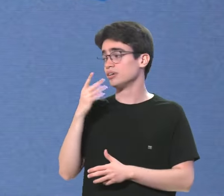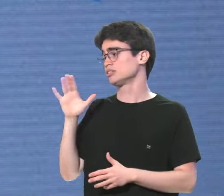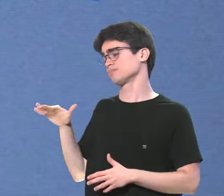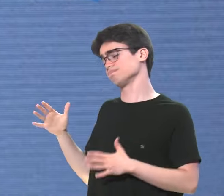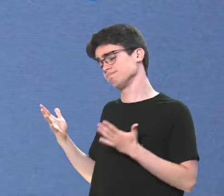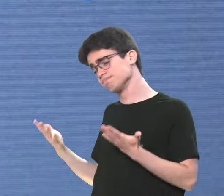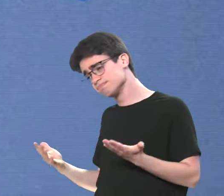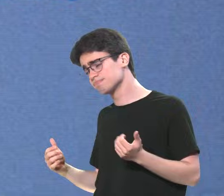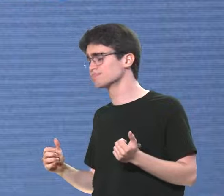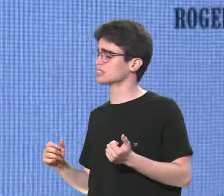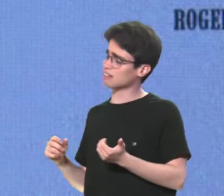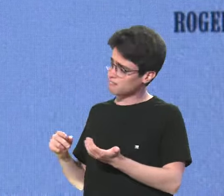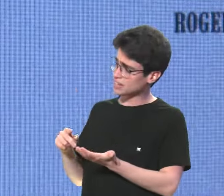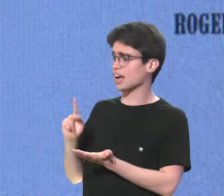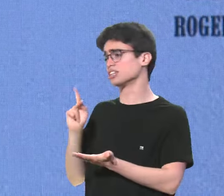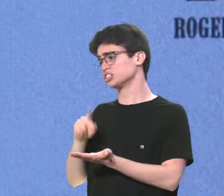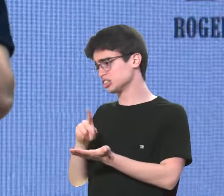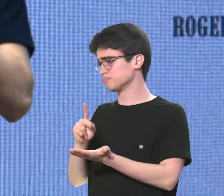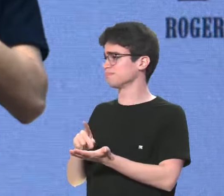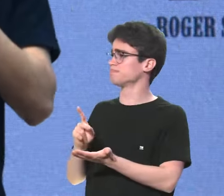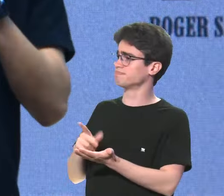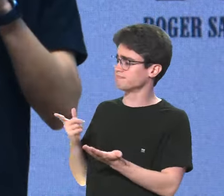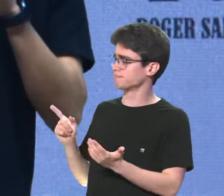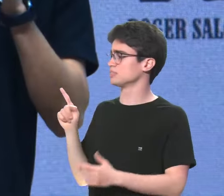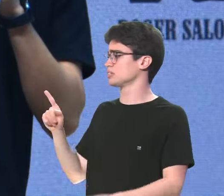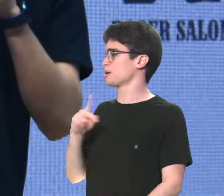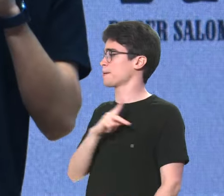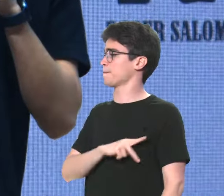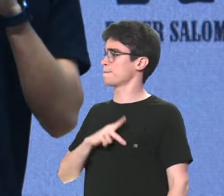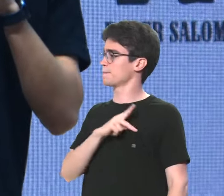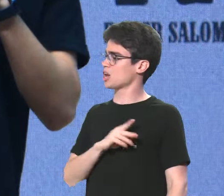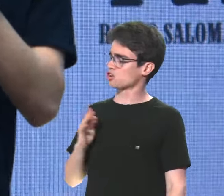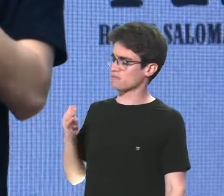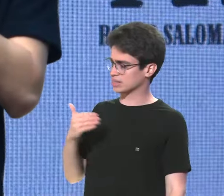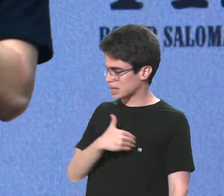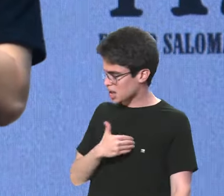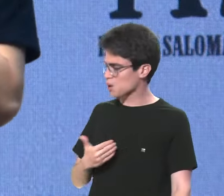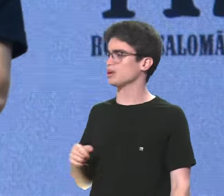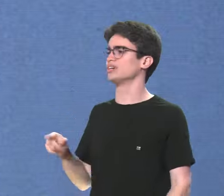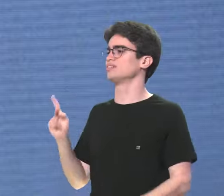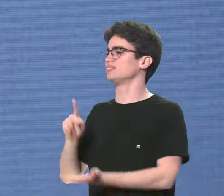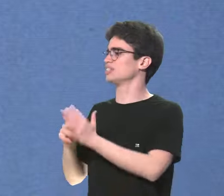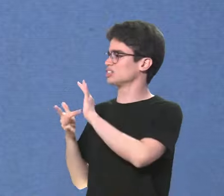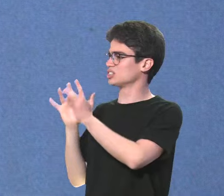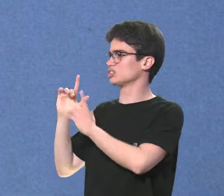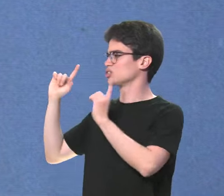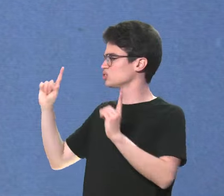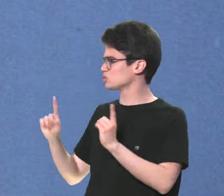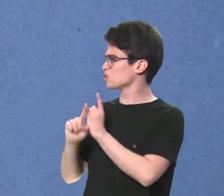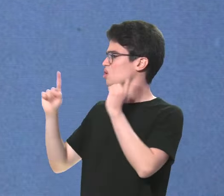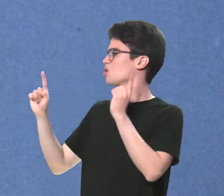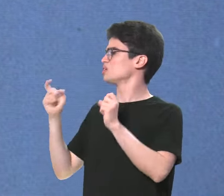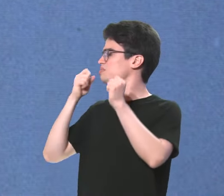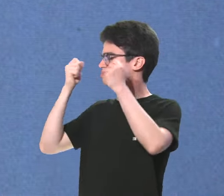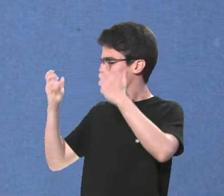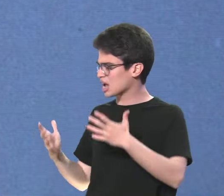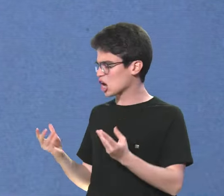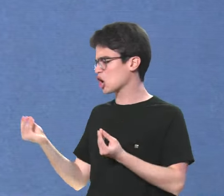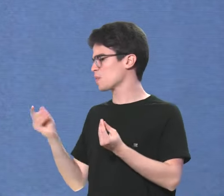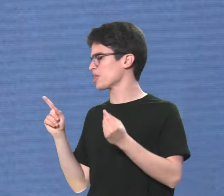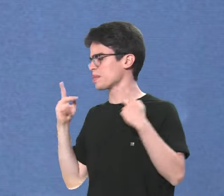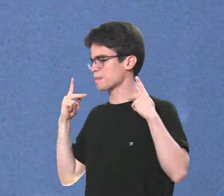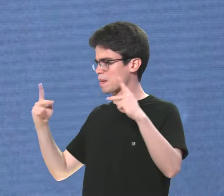não é verdade Saulo se converteu ele teve um verdadeiro encontro com Jesus falou sobre a conversão de Saulo falou que